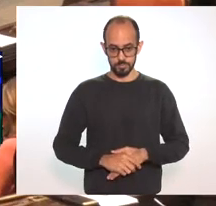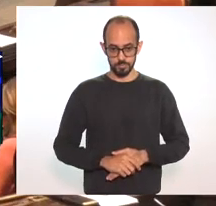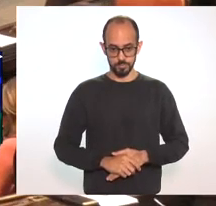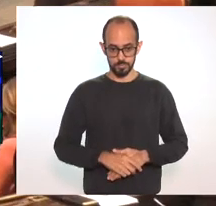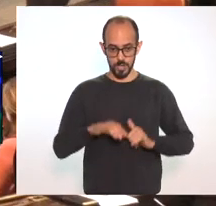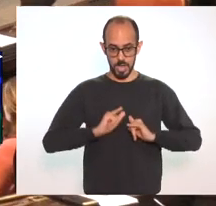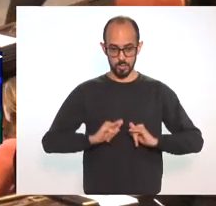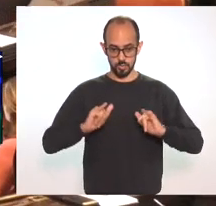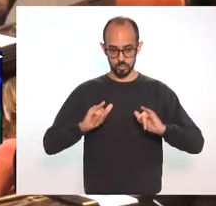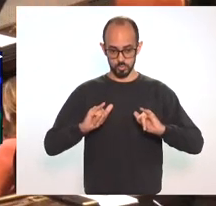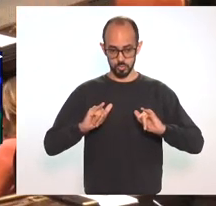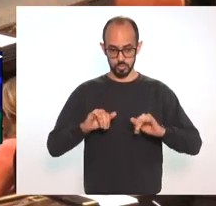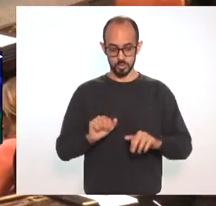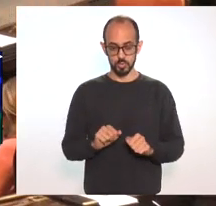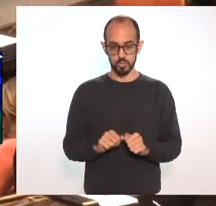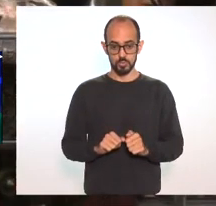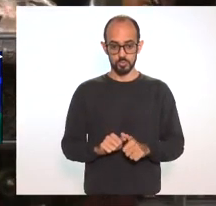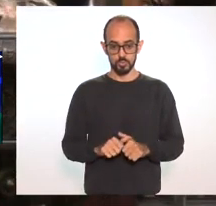Anuncio.